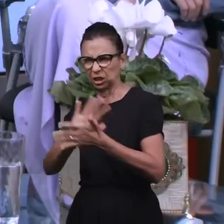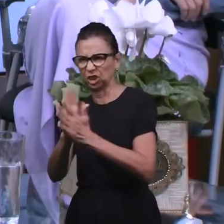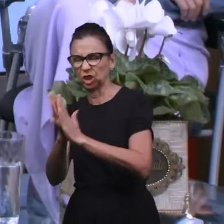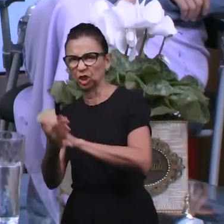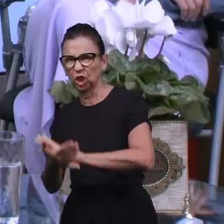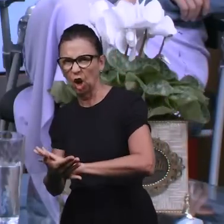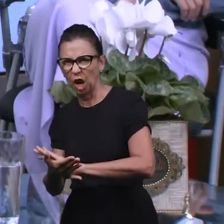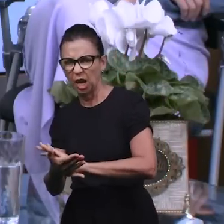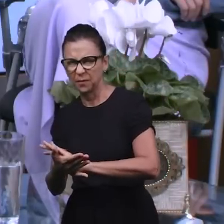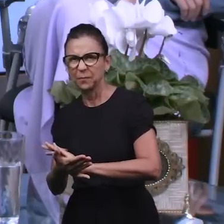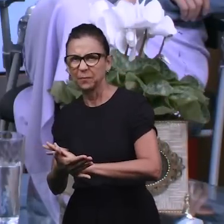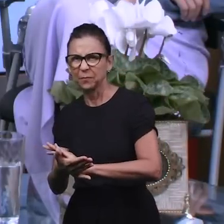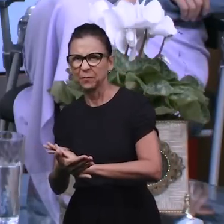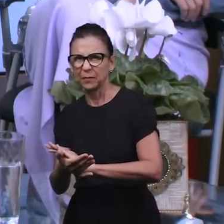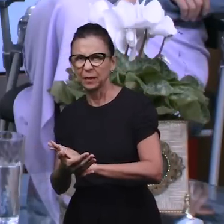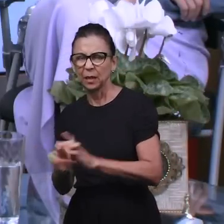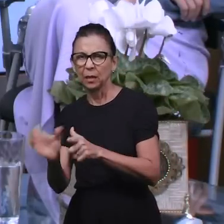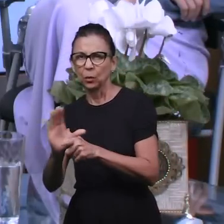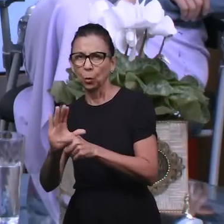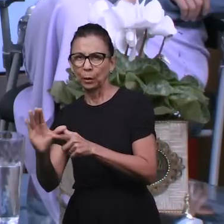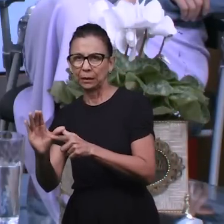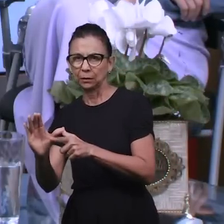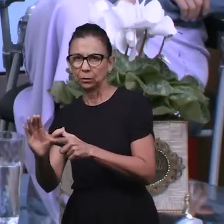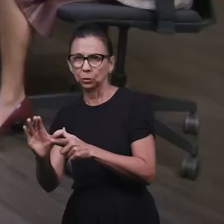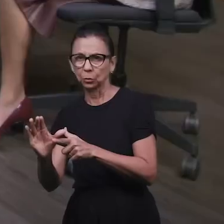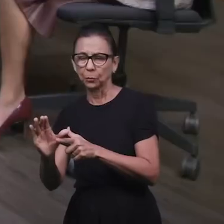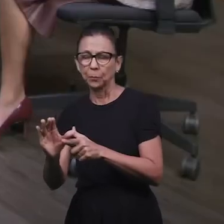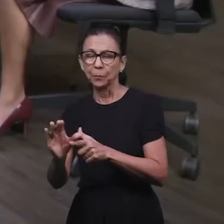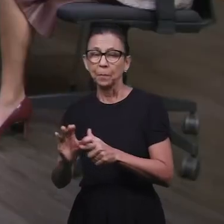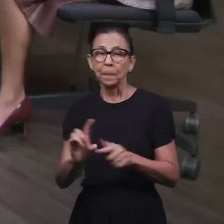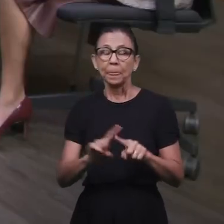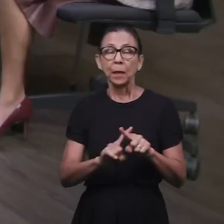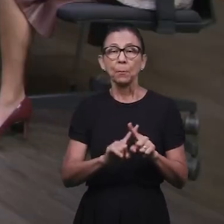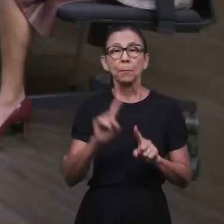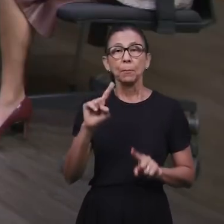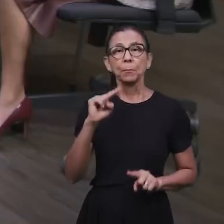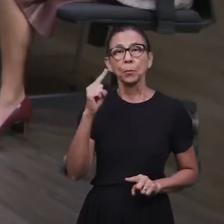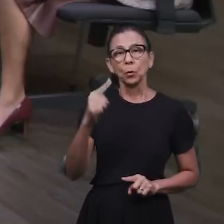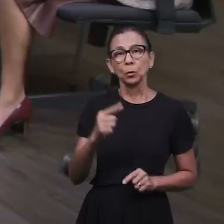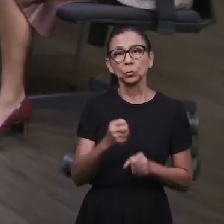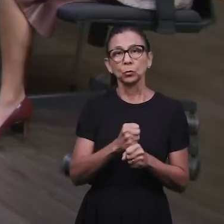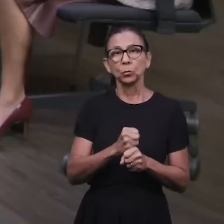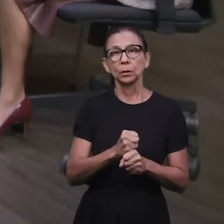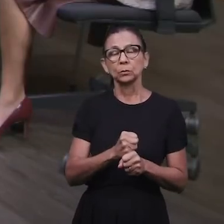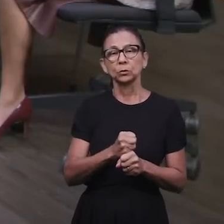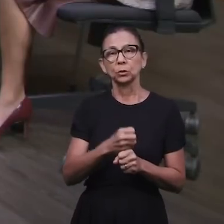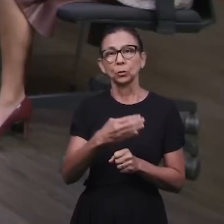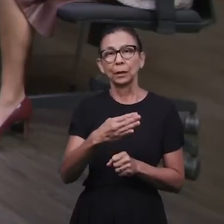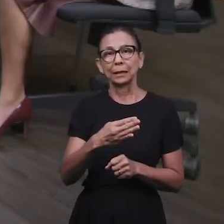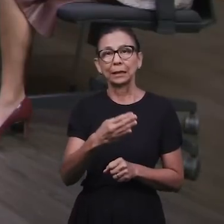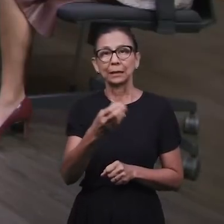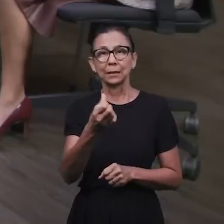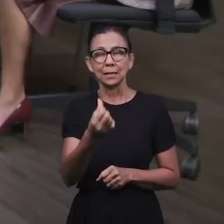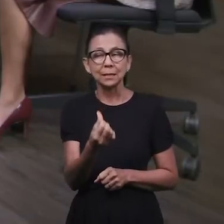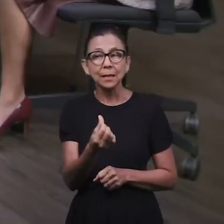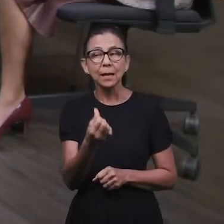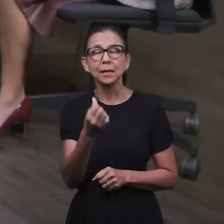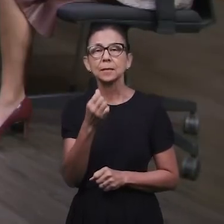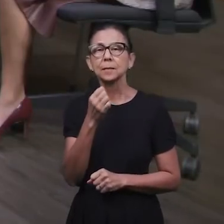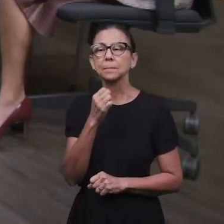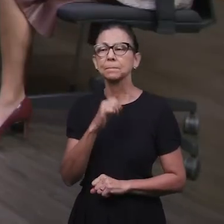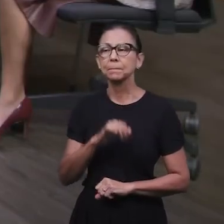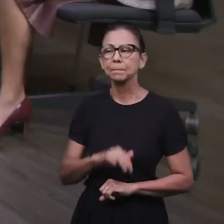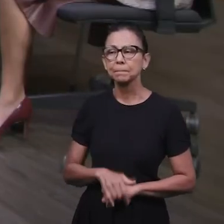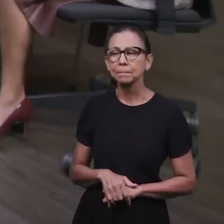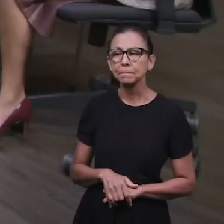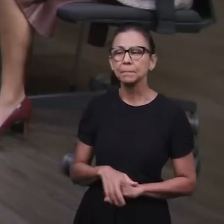tudo. Mas no ano de 46, o Império Romano identificou que aquele local era estratégico